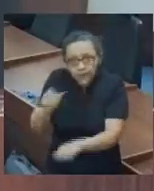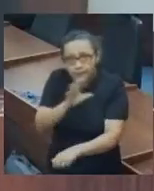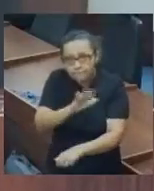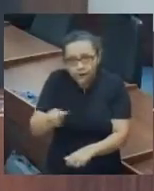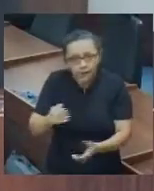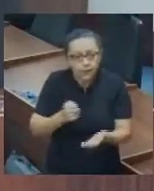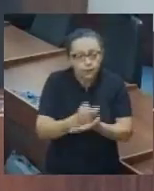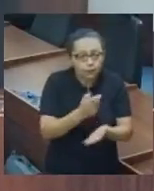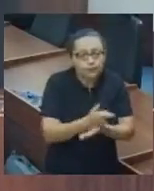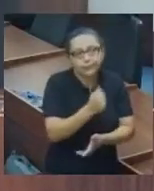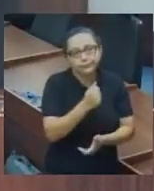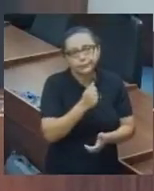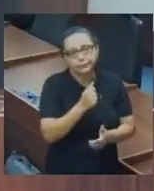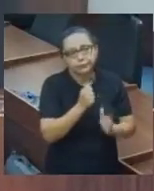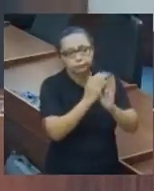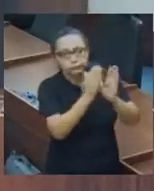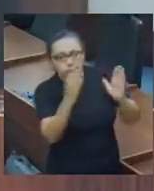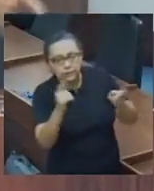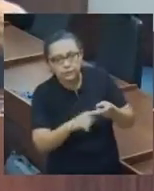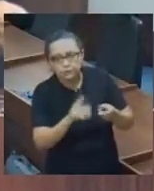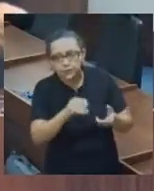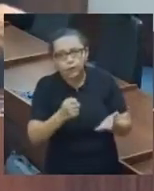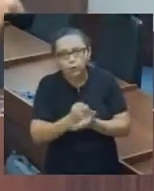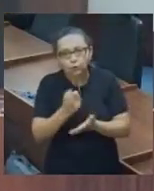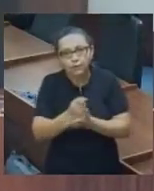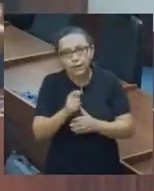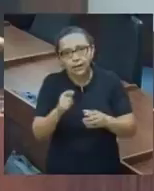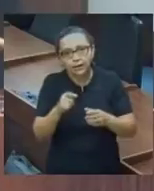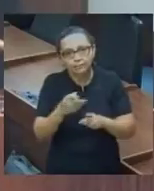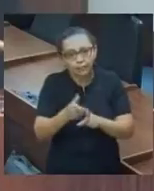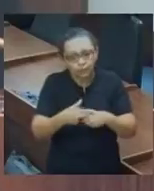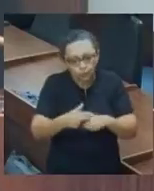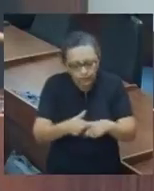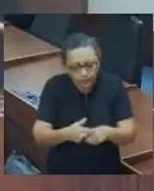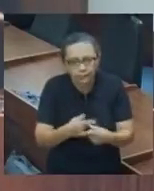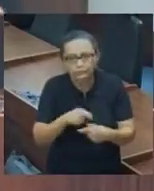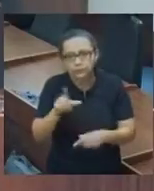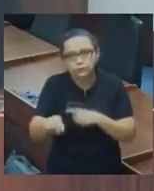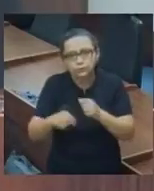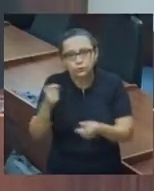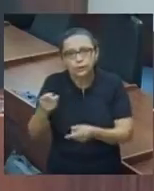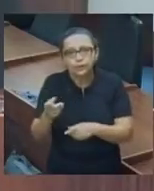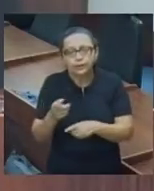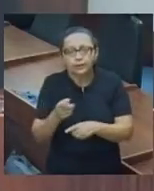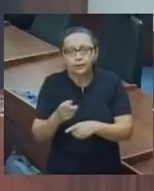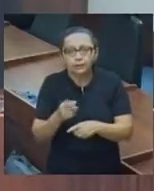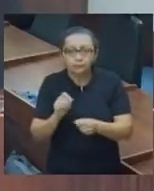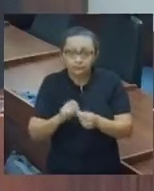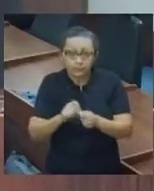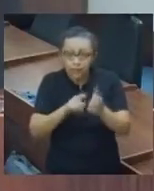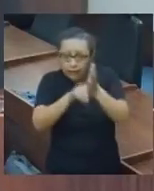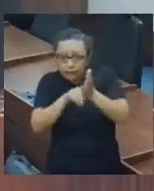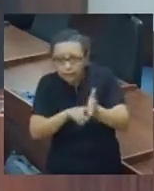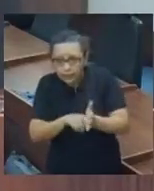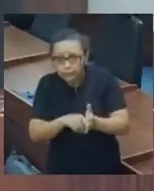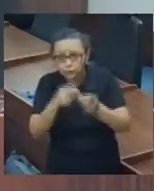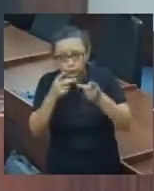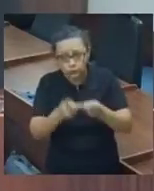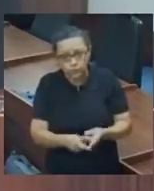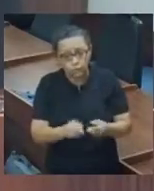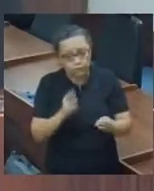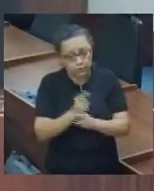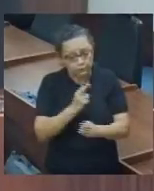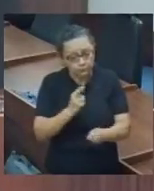comprar instante que vai comprar a roleta que vai escolher é roleta que vai fazer a análise do projeto de